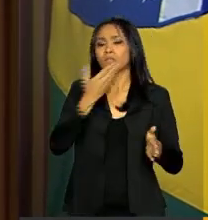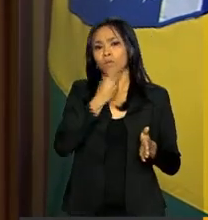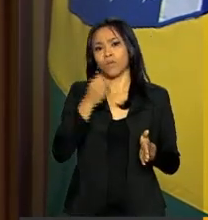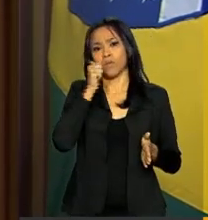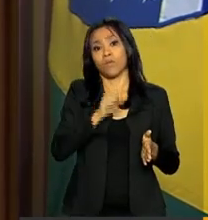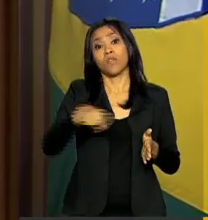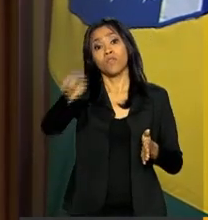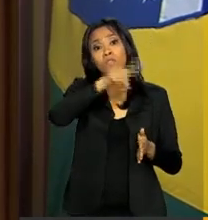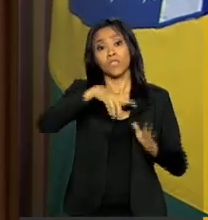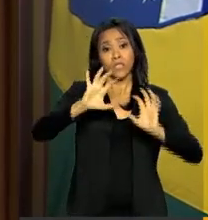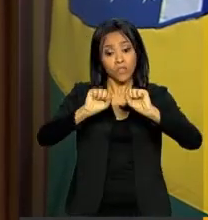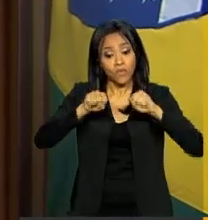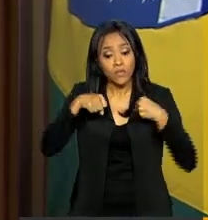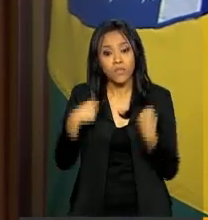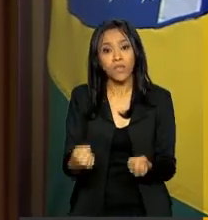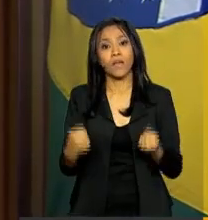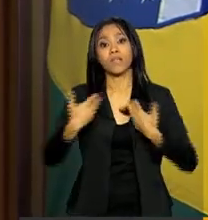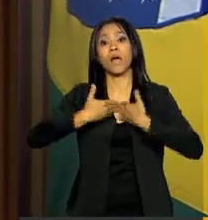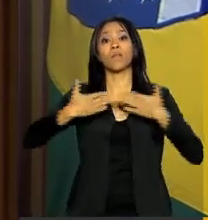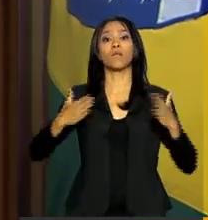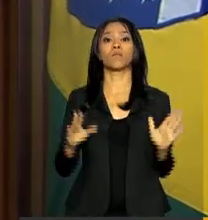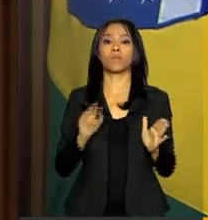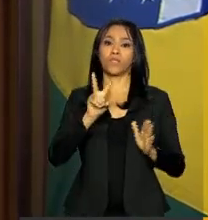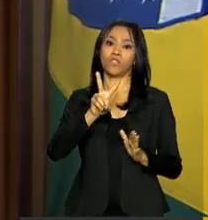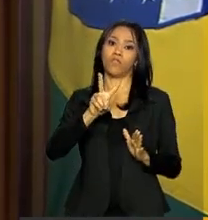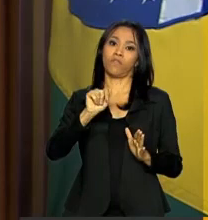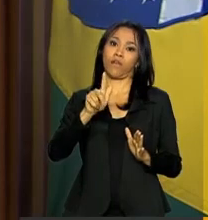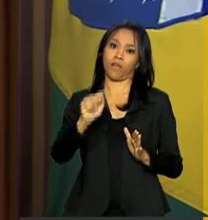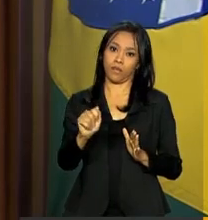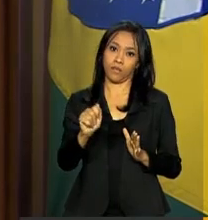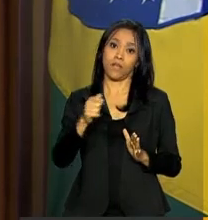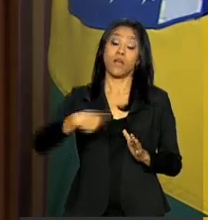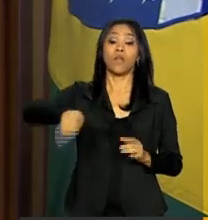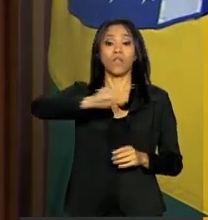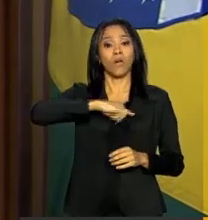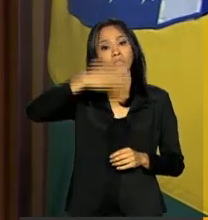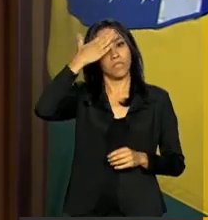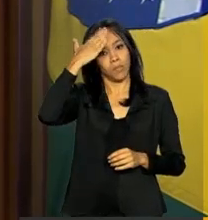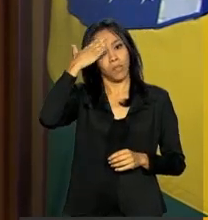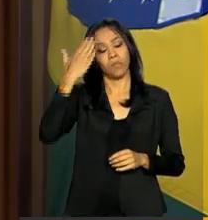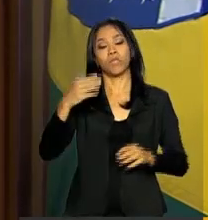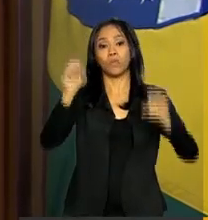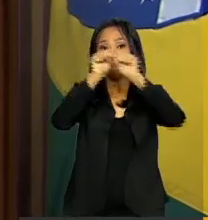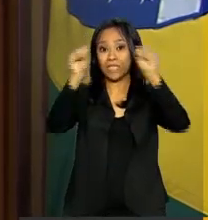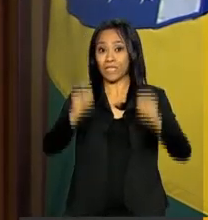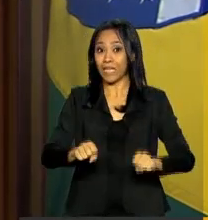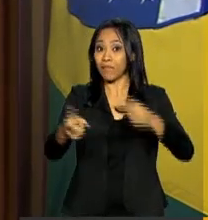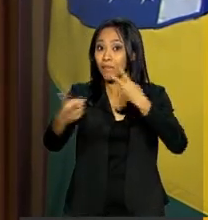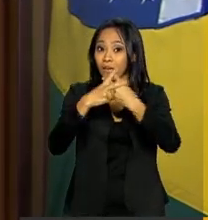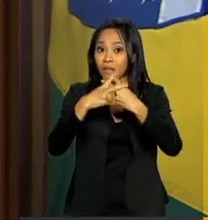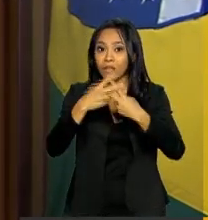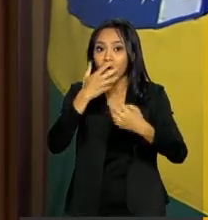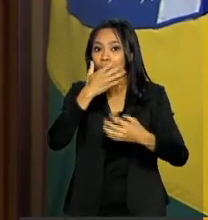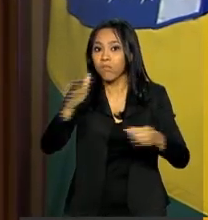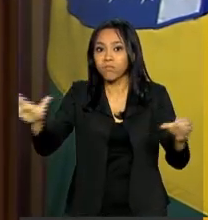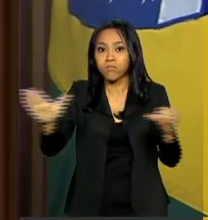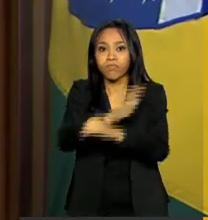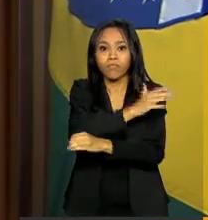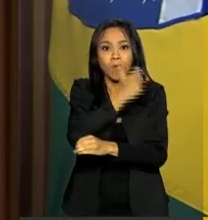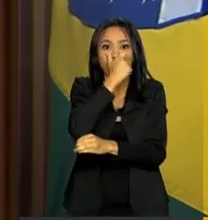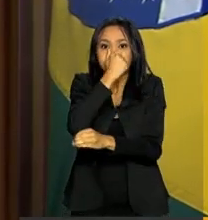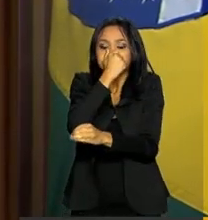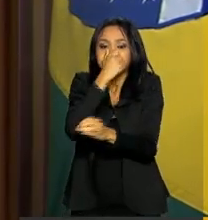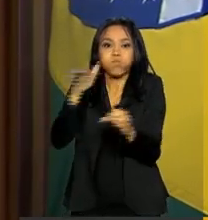esta abertura de vagas porque nós todos sabemos que o sistema penitenciário está lotada disse mú onde